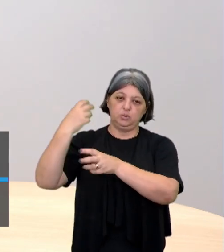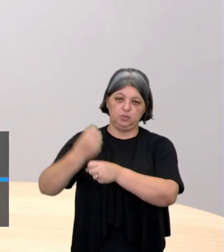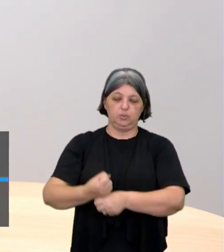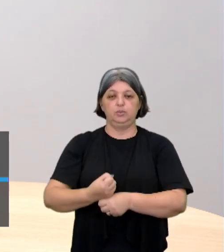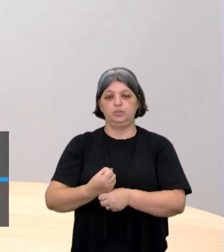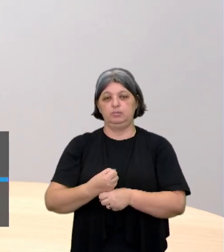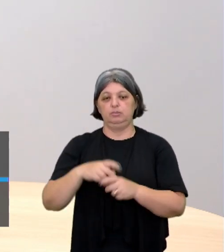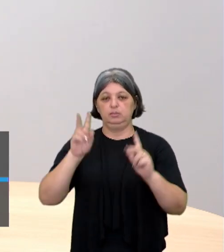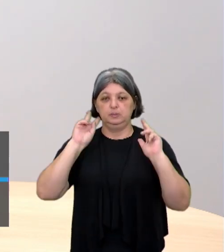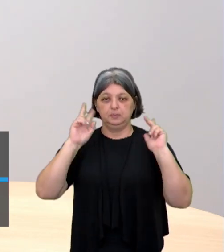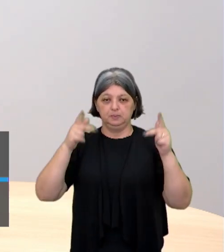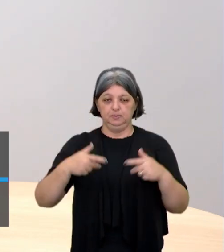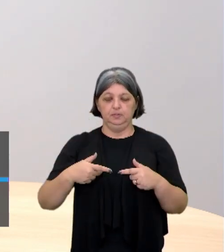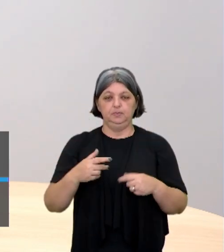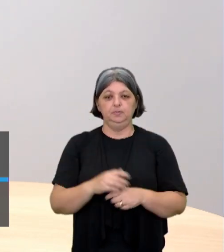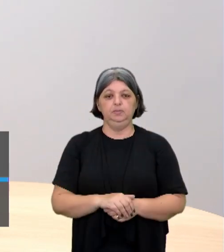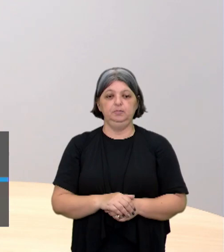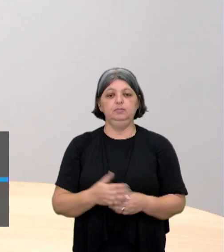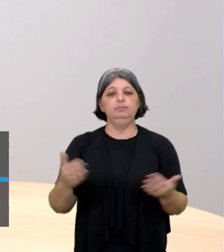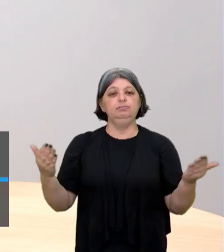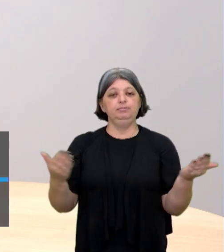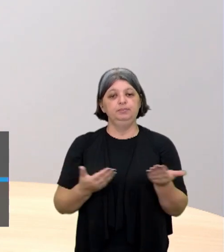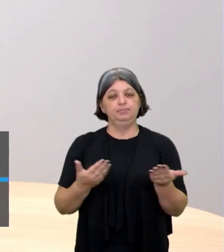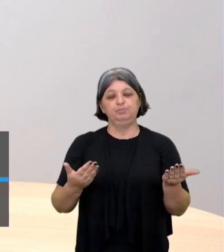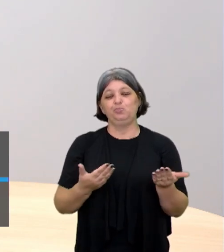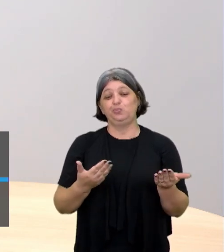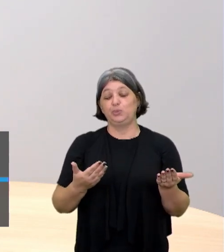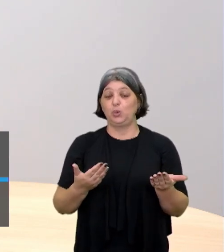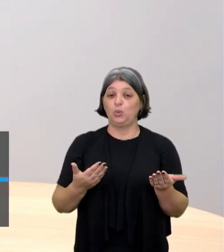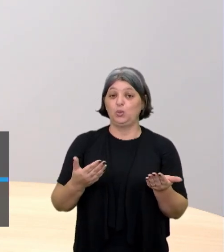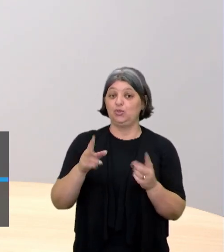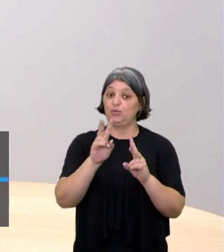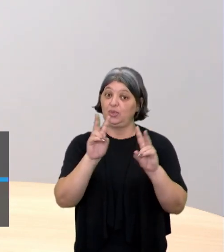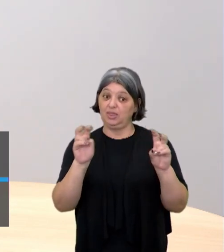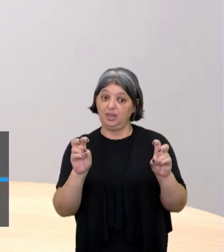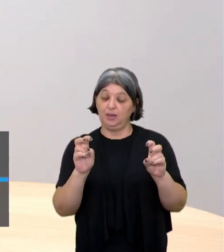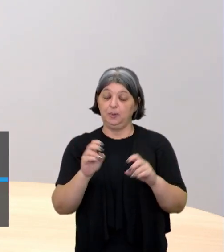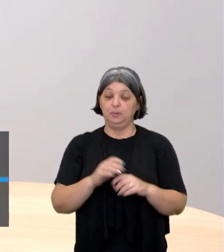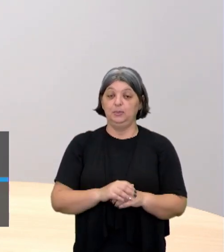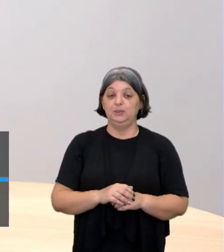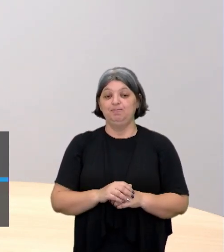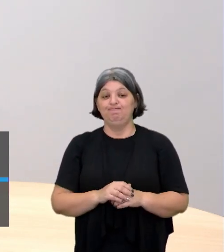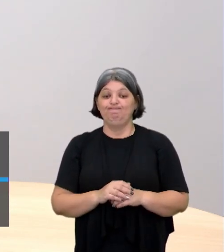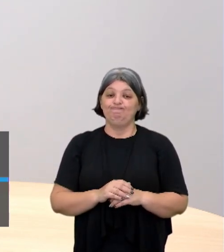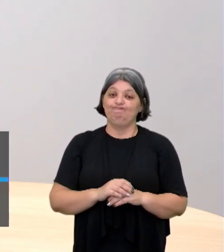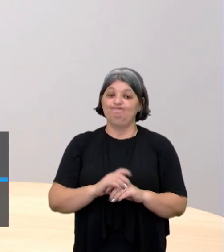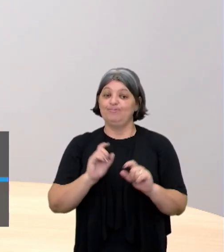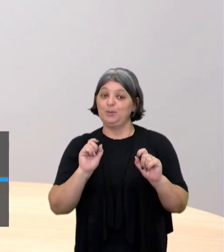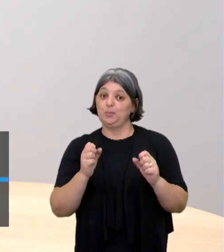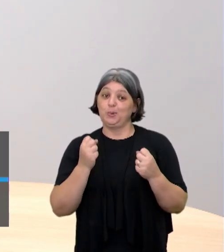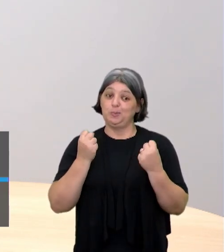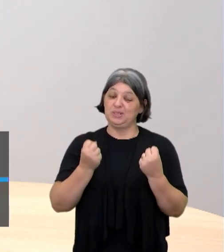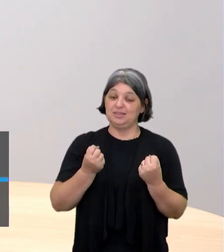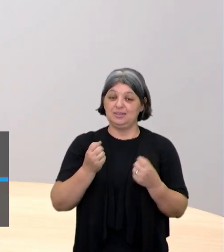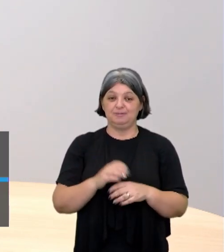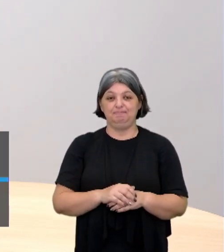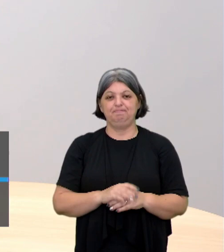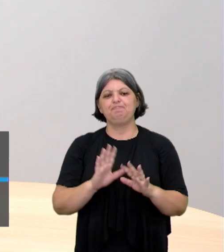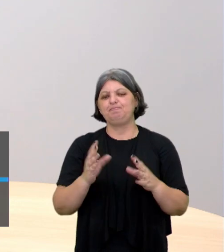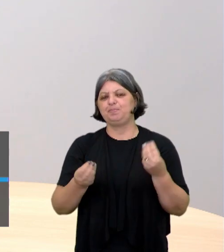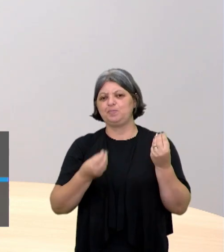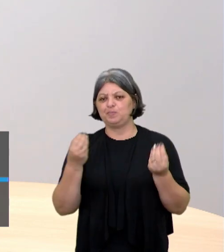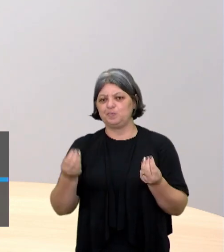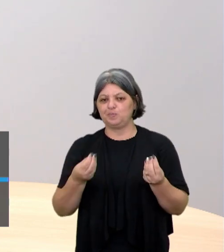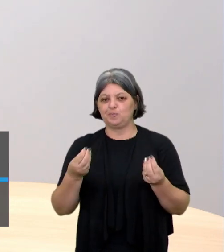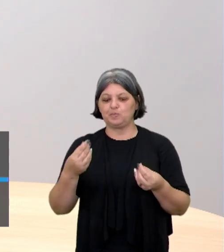Bom, hoje a gente vai falar de um tema meio polêmico, né? E para a gente adentrar esse tema